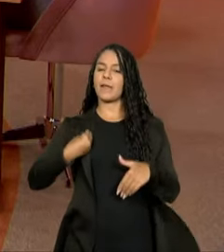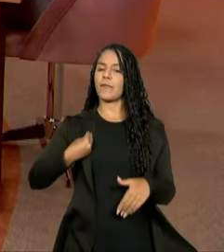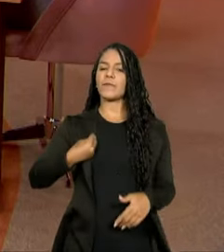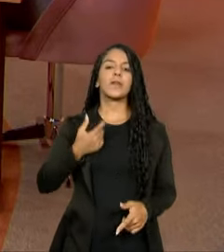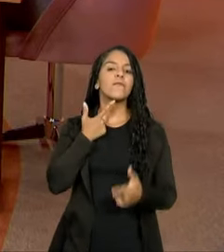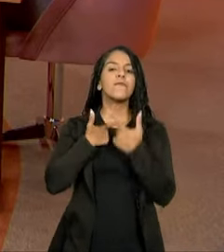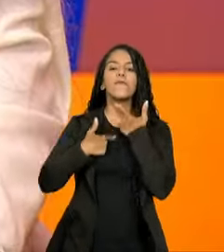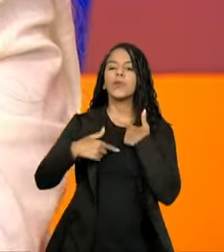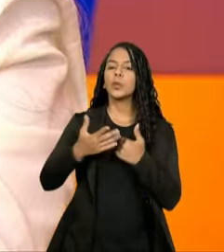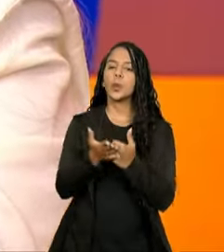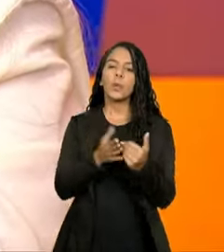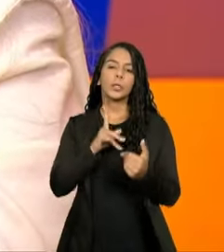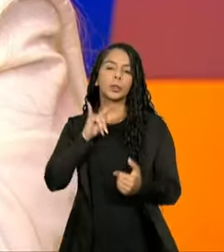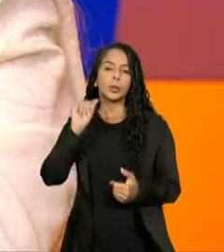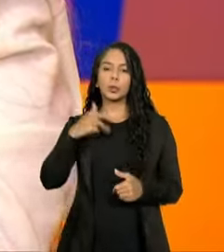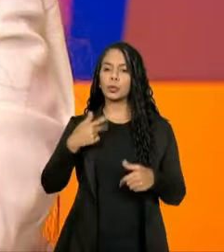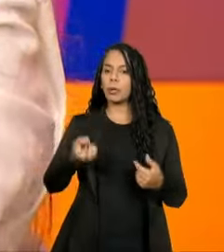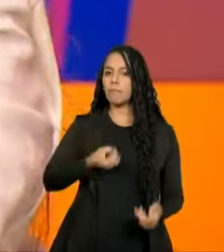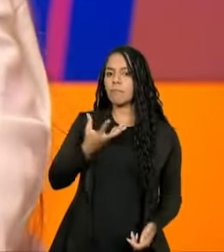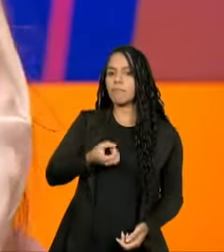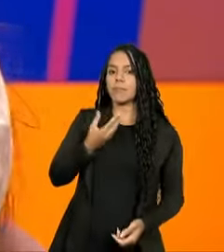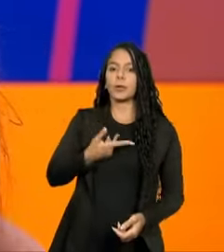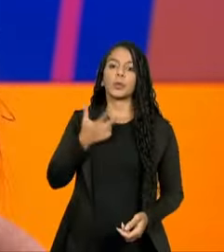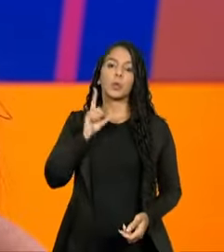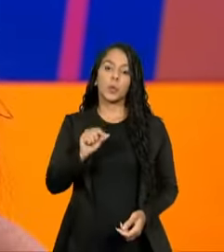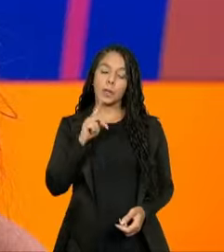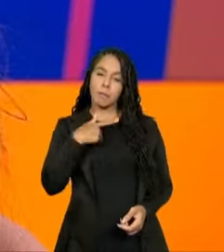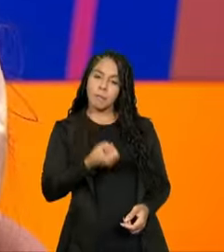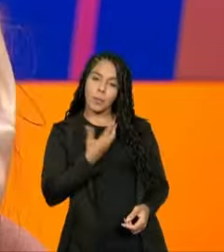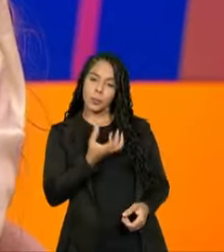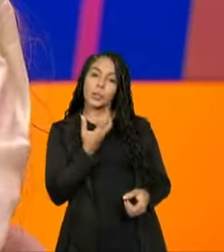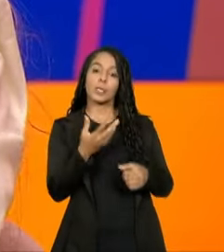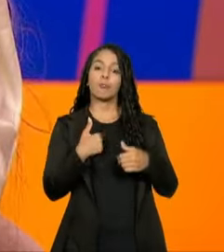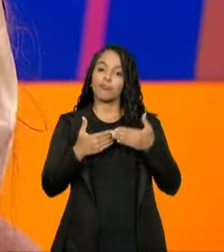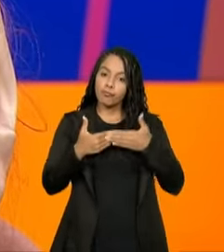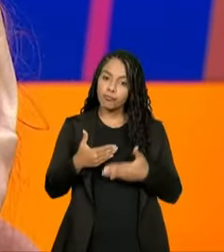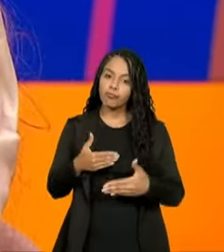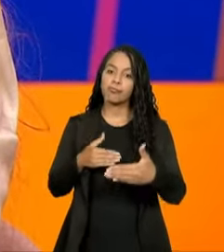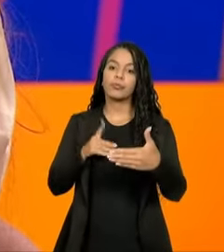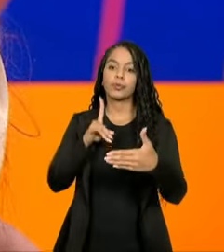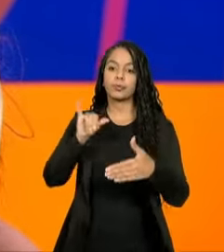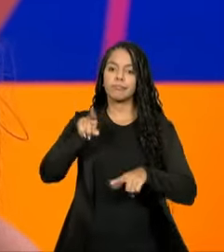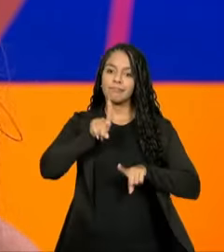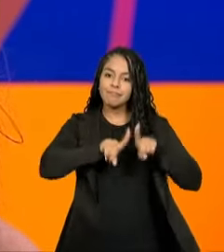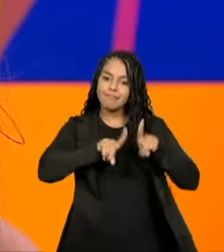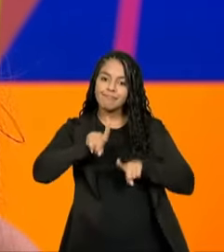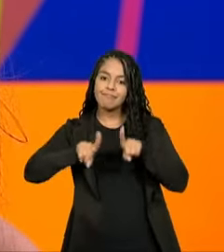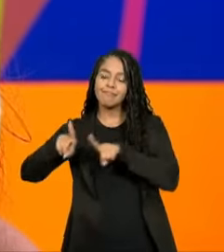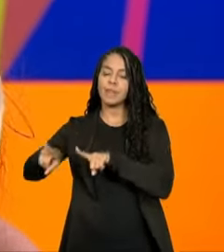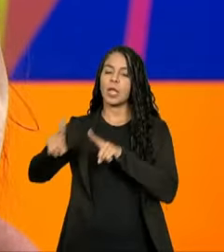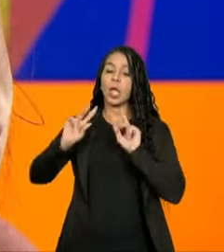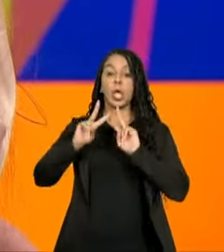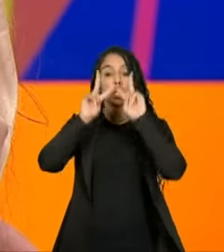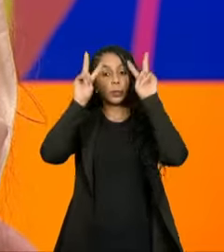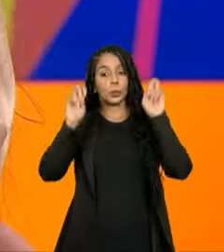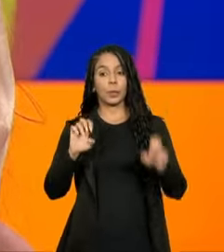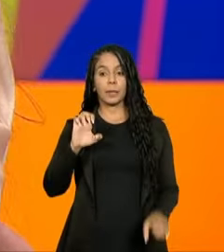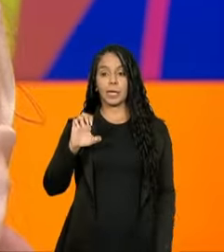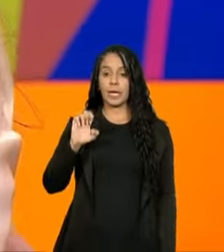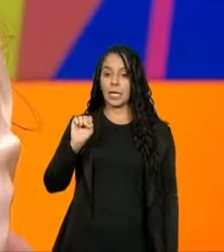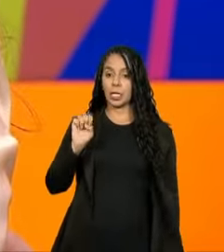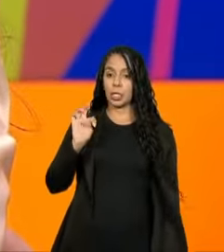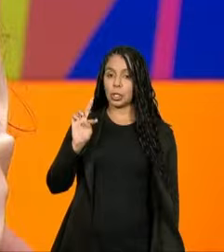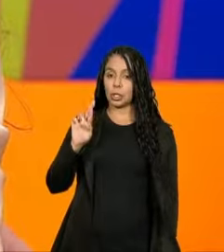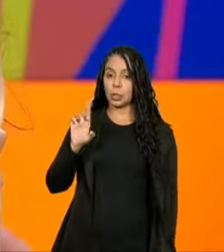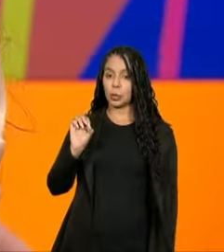você ser produtivo, a percepção de bem-estar daquilo que você produziu ao longo do dia. Essa variabilidade tem muito a ver com o estrogênio. Uma vez que o